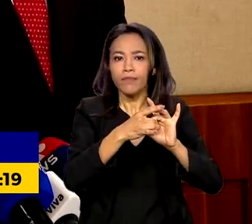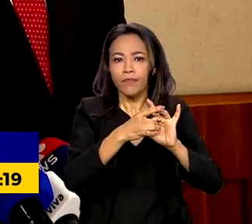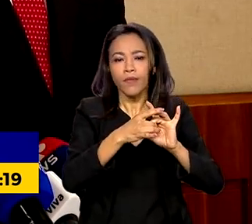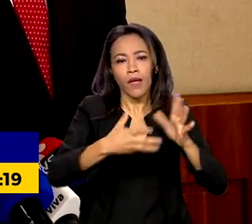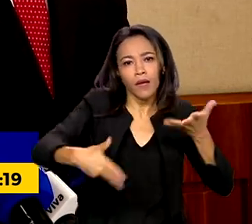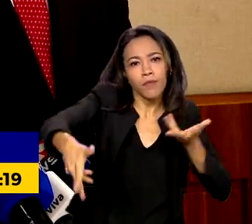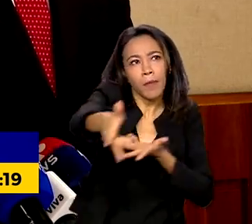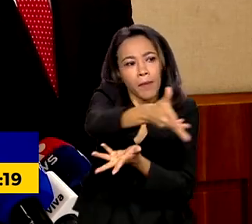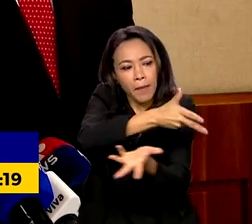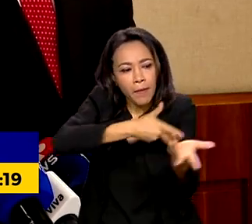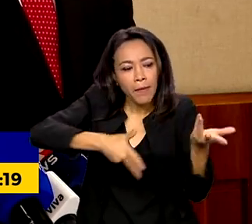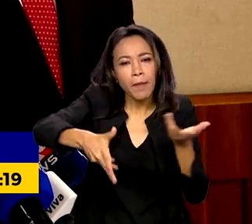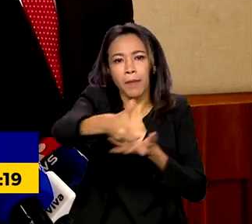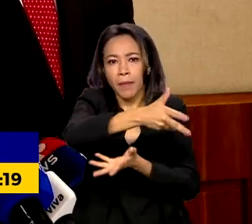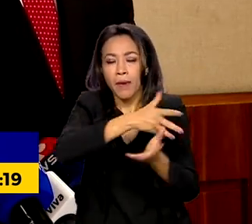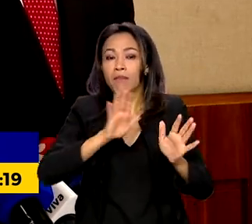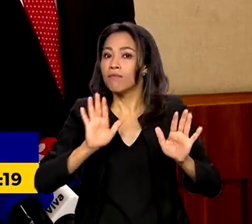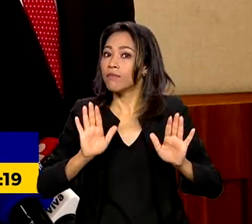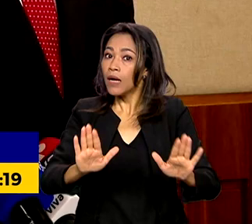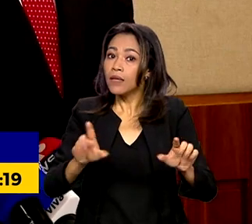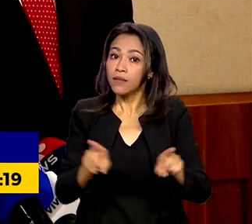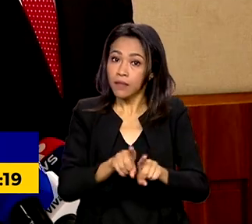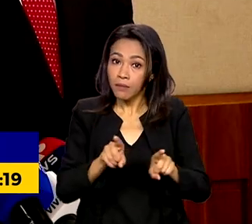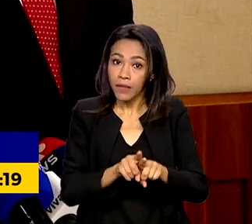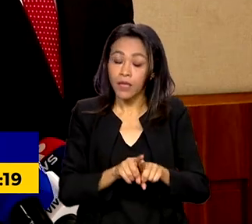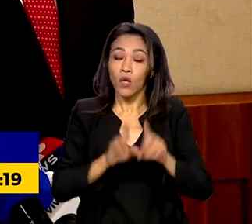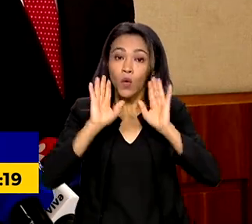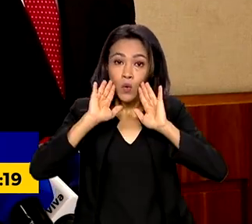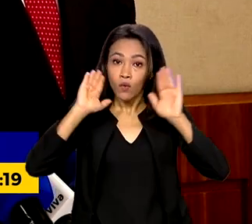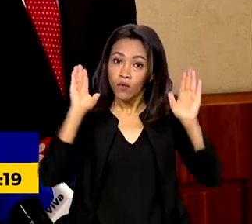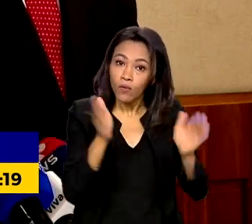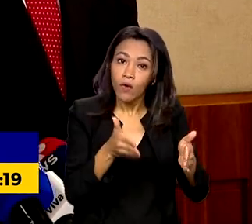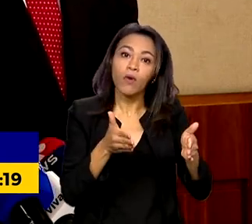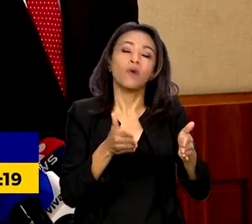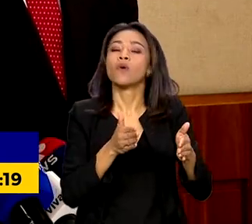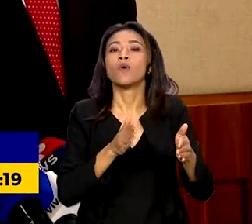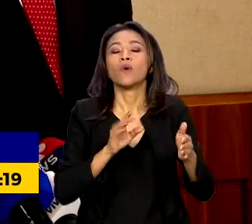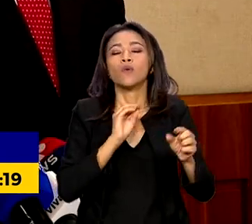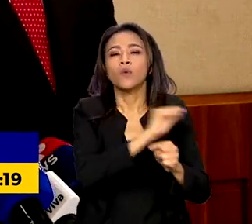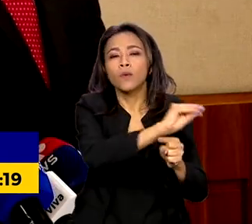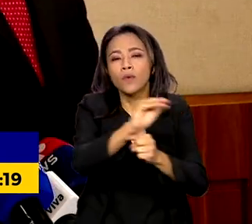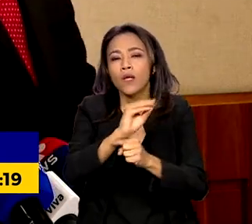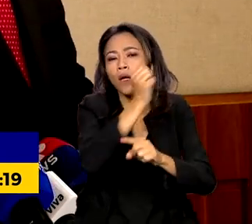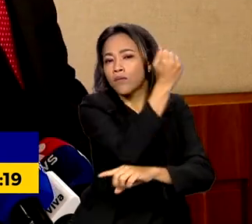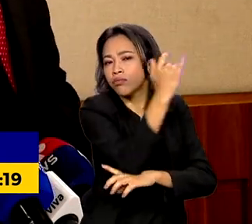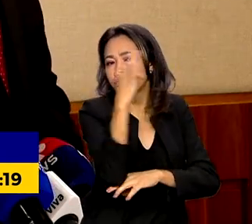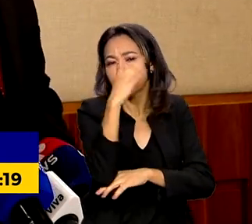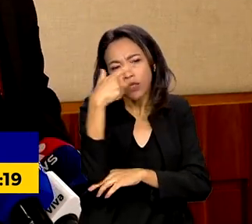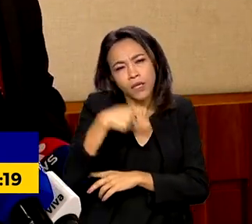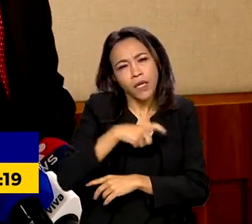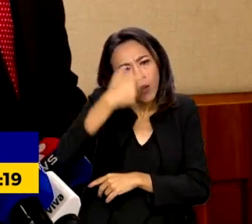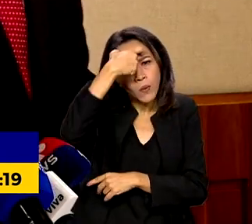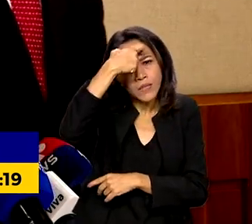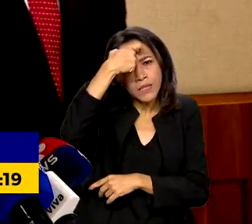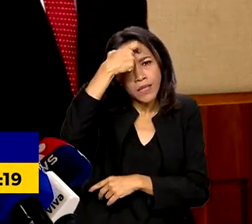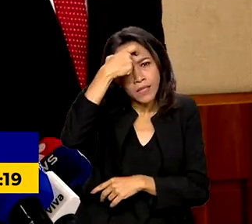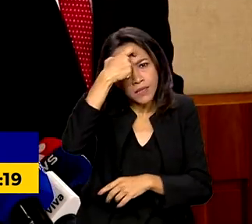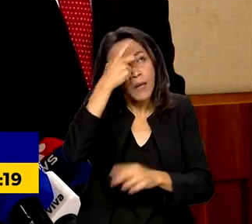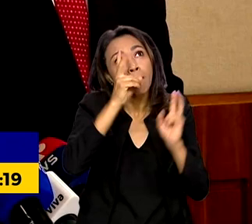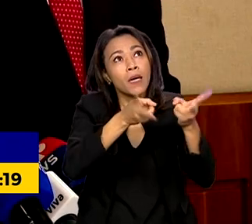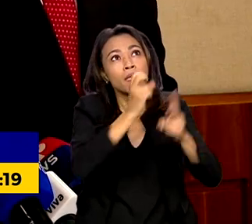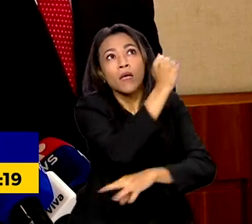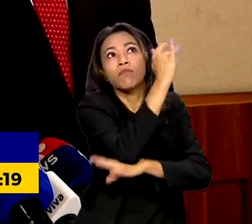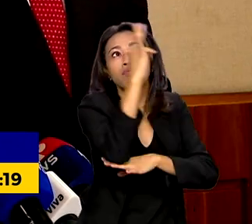integração regional. Mas também um foco na preservação ambiental, a consciência de que você não mantém a floresta em pé,